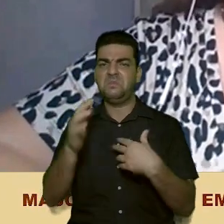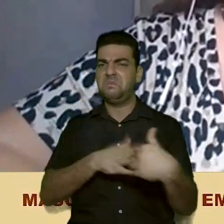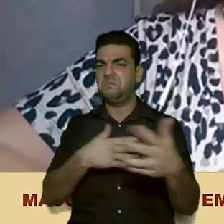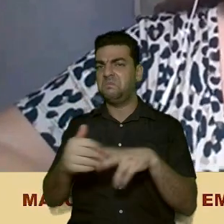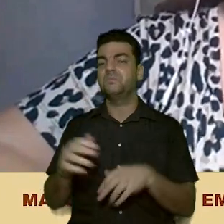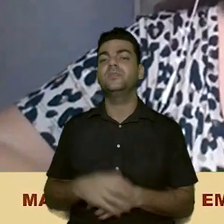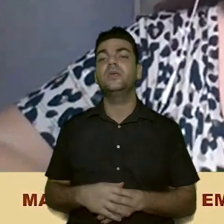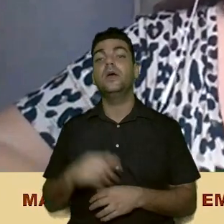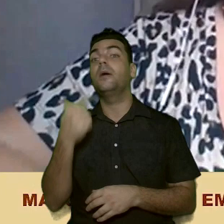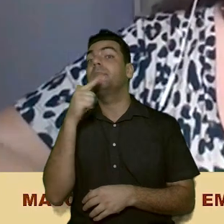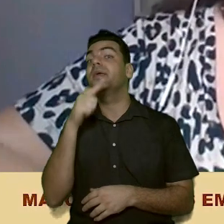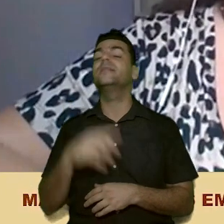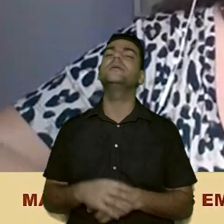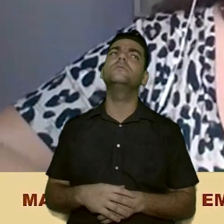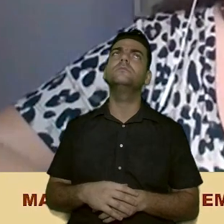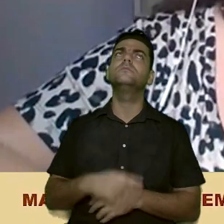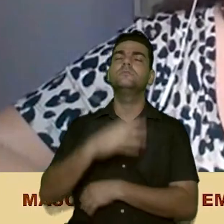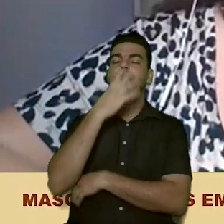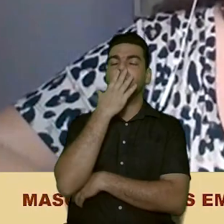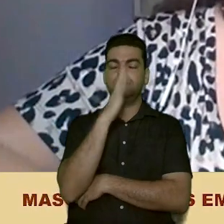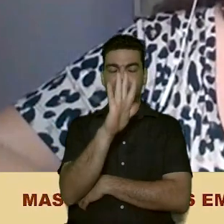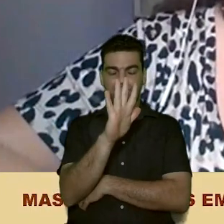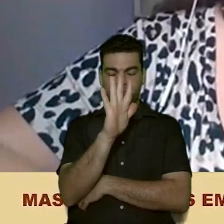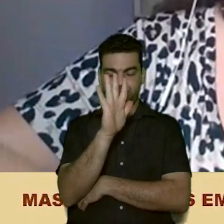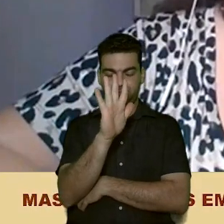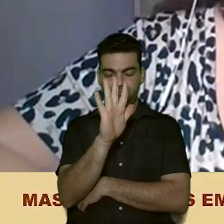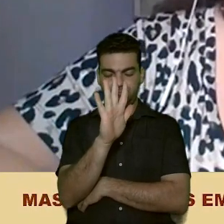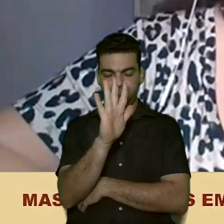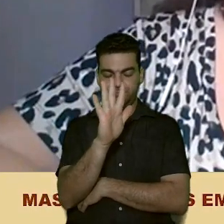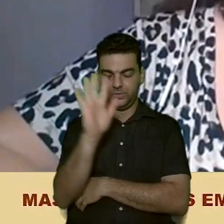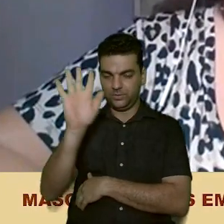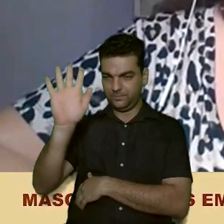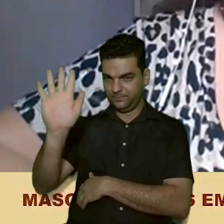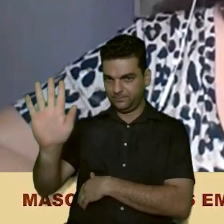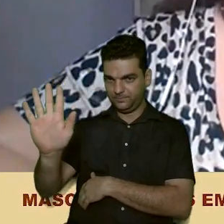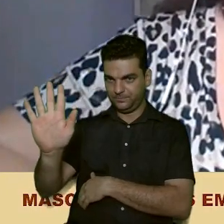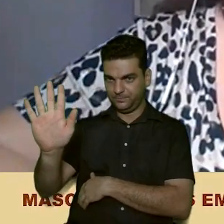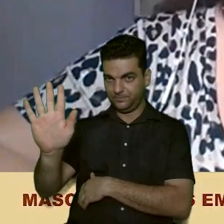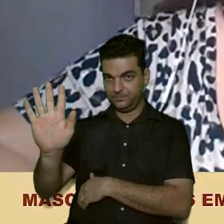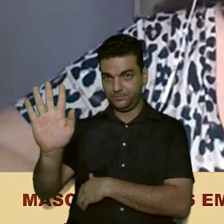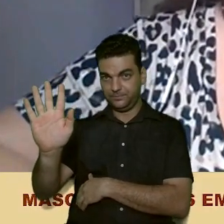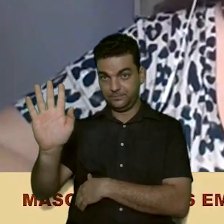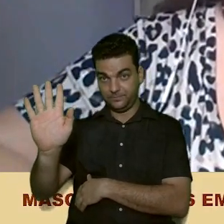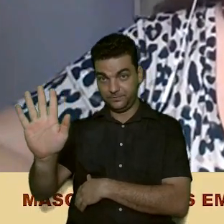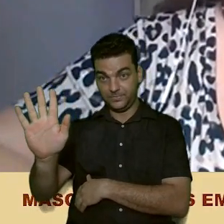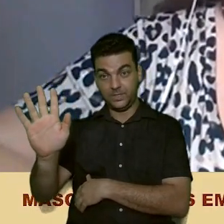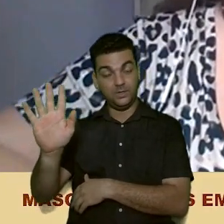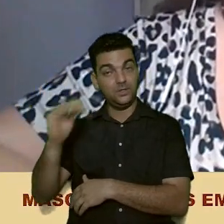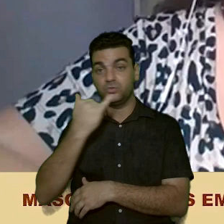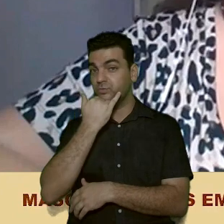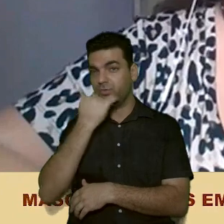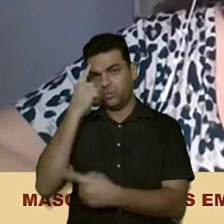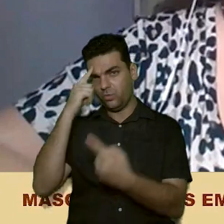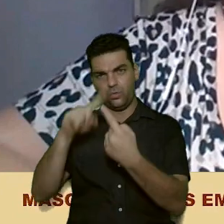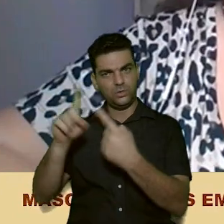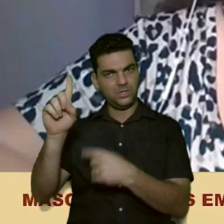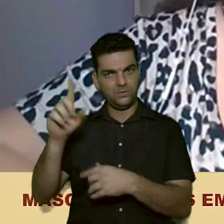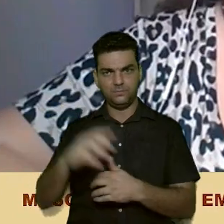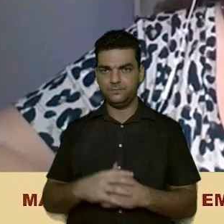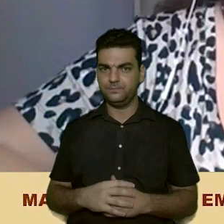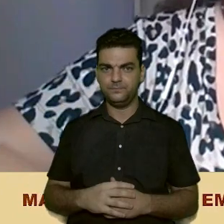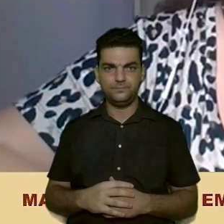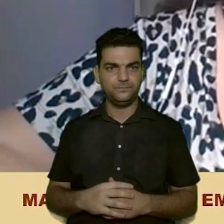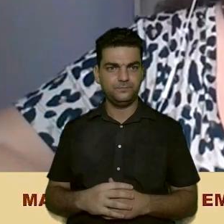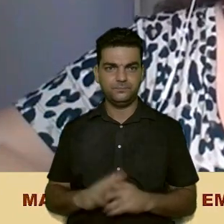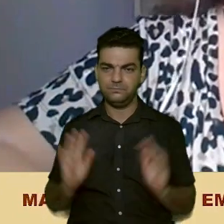né? E eu respirei fundo assim e falei, mano, olha, eu não acho isso, não acho que seja assim, mas será? Eu falei, mas